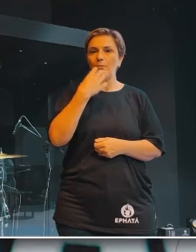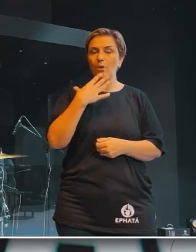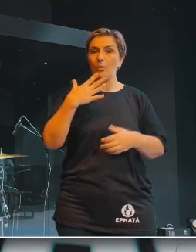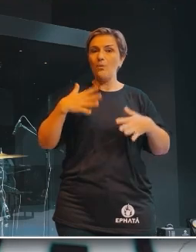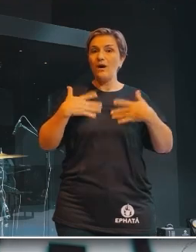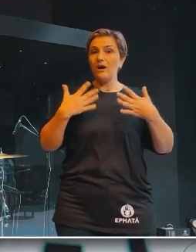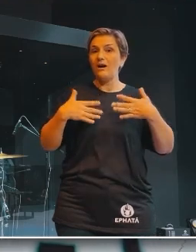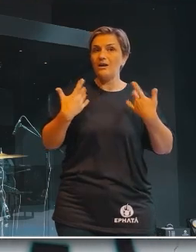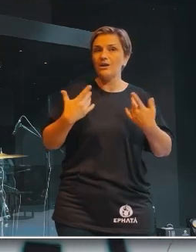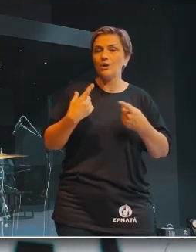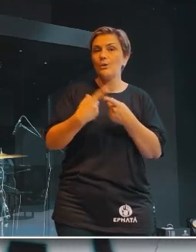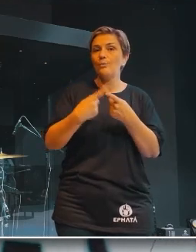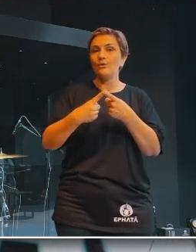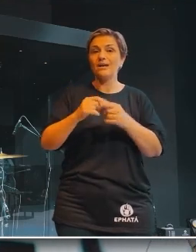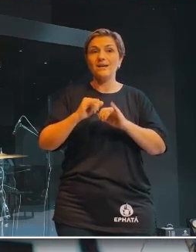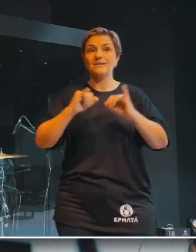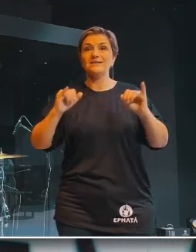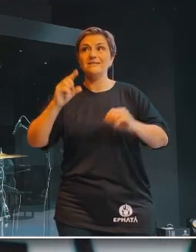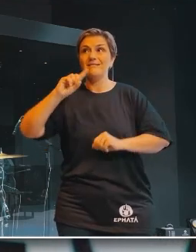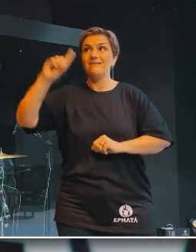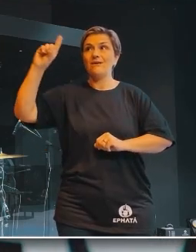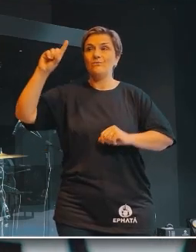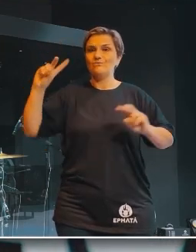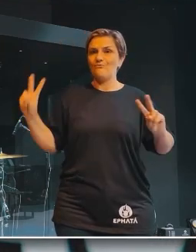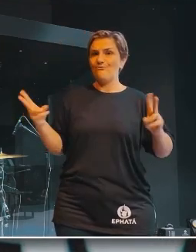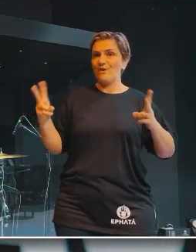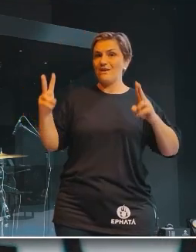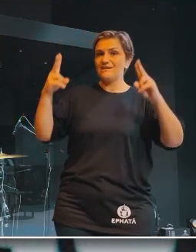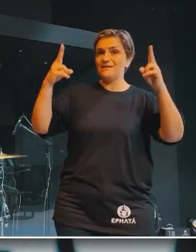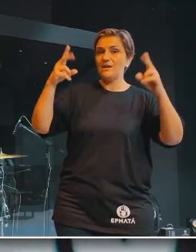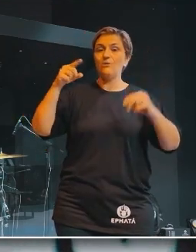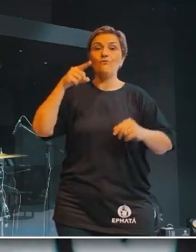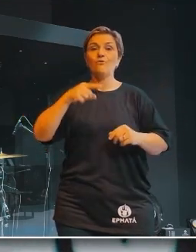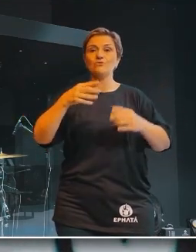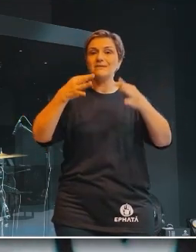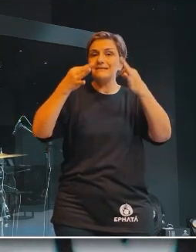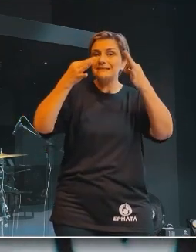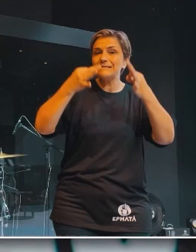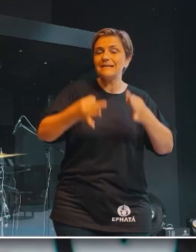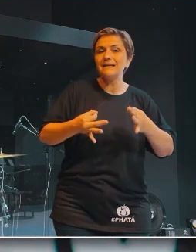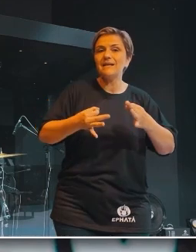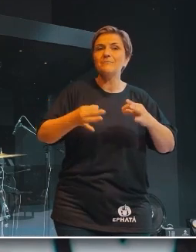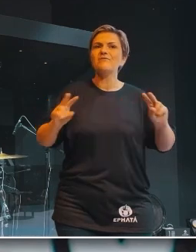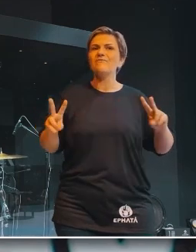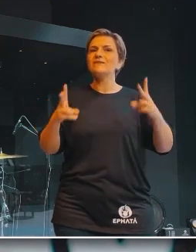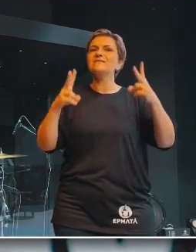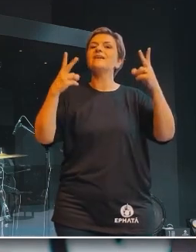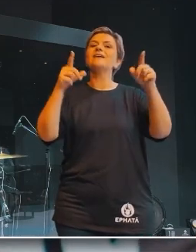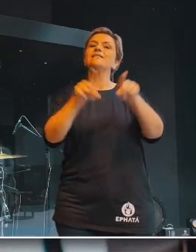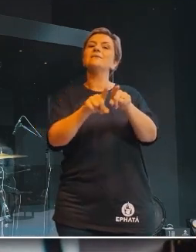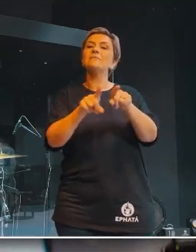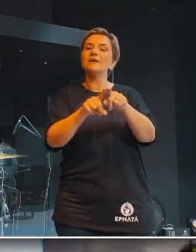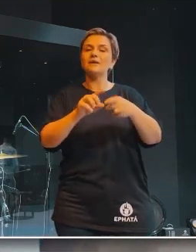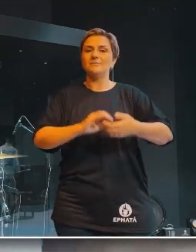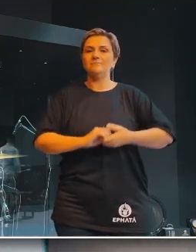porque se Ele venceu, você certamente vai vencer também.